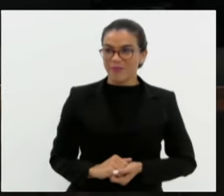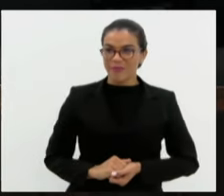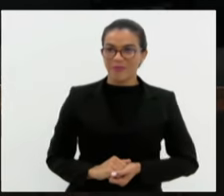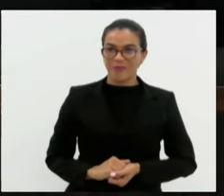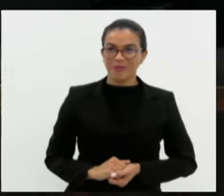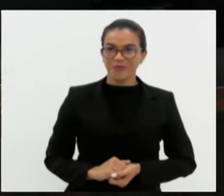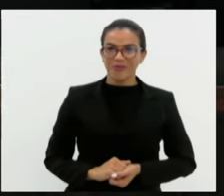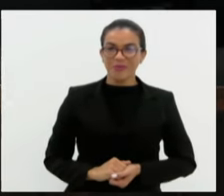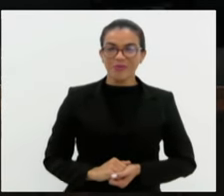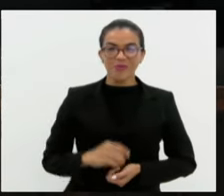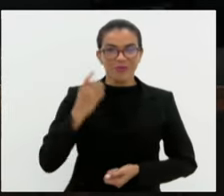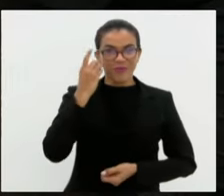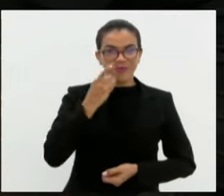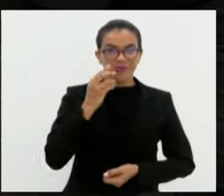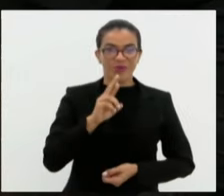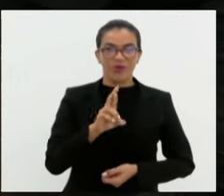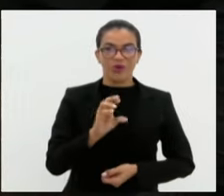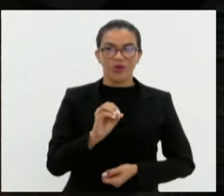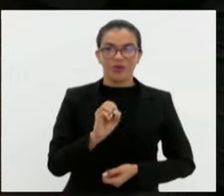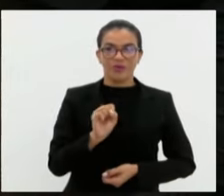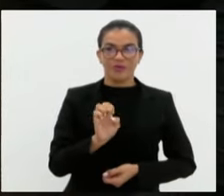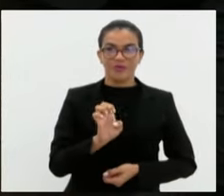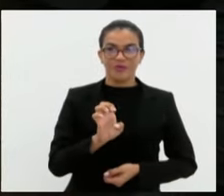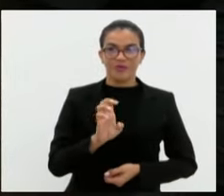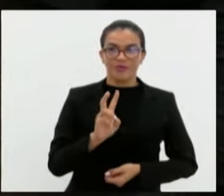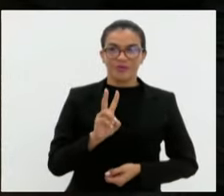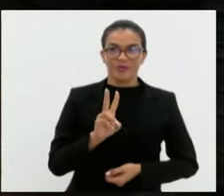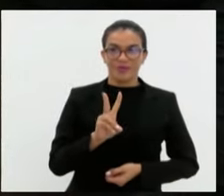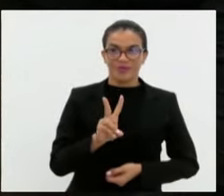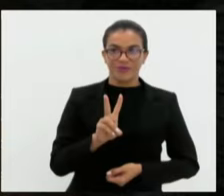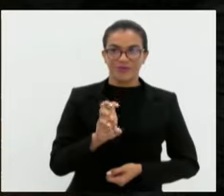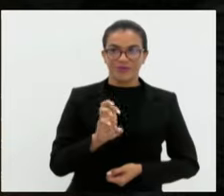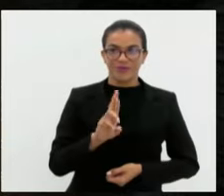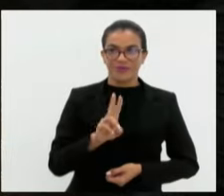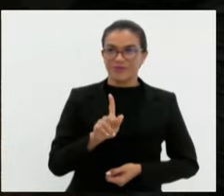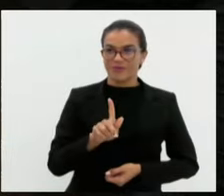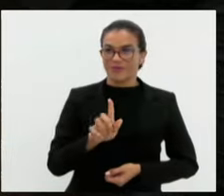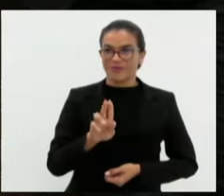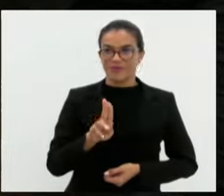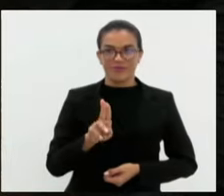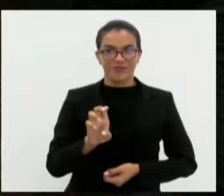Calma aí. Deputado Rosenberg. Calma aí, presidente. Eu quero tirar uma foto aqui.